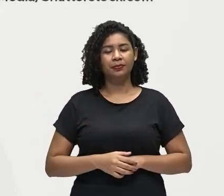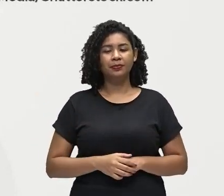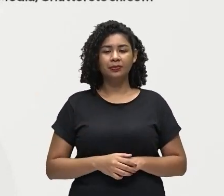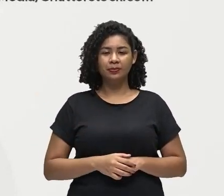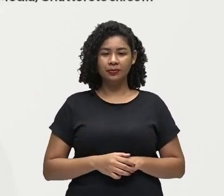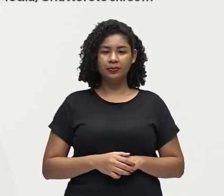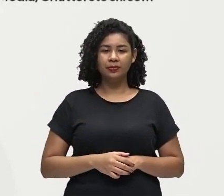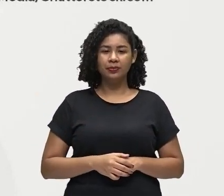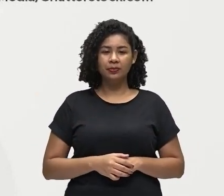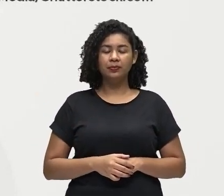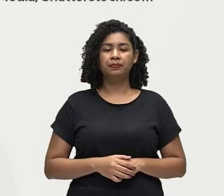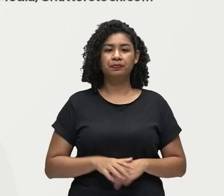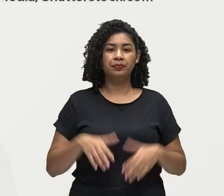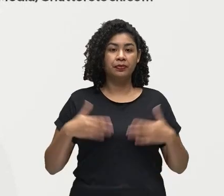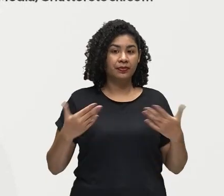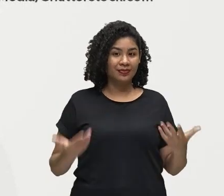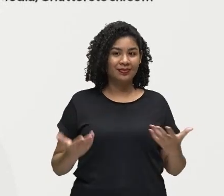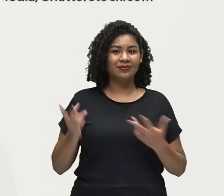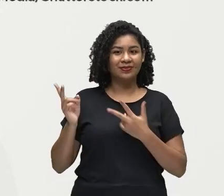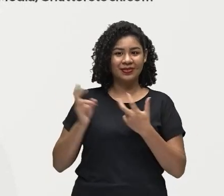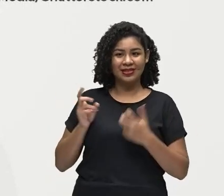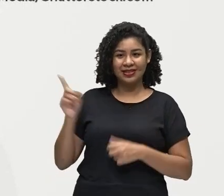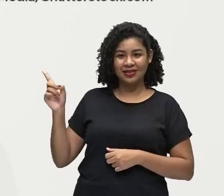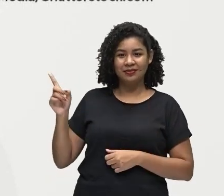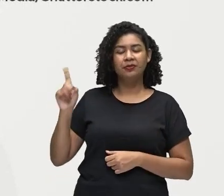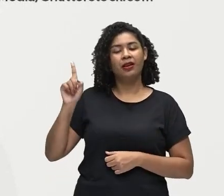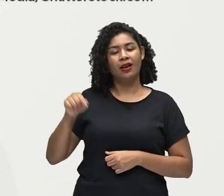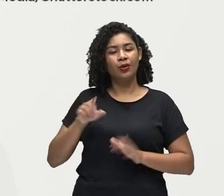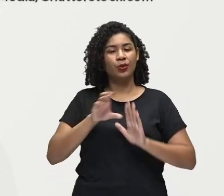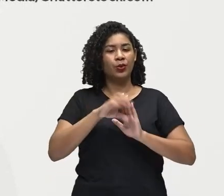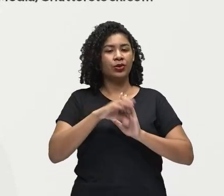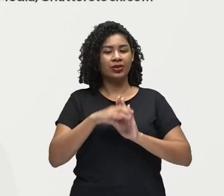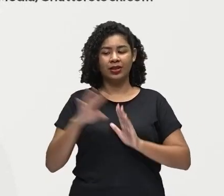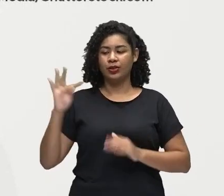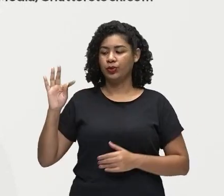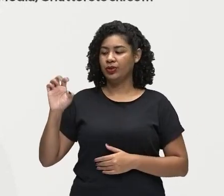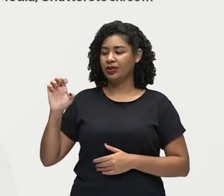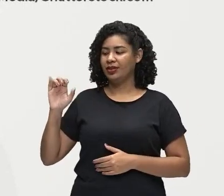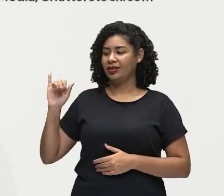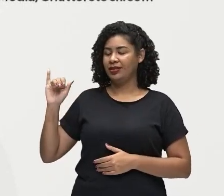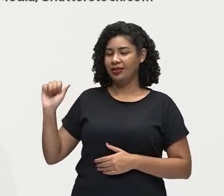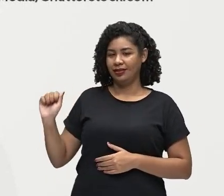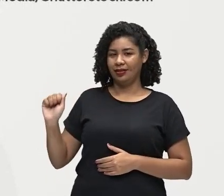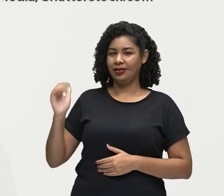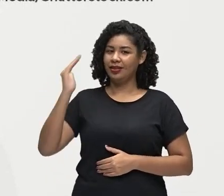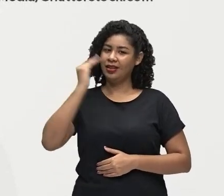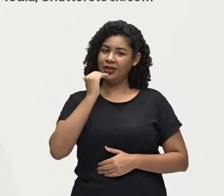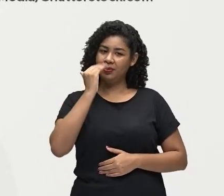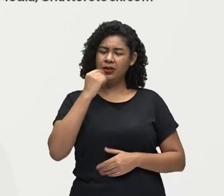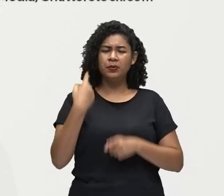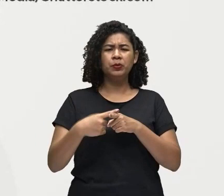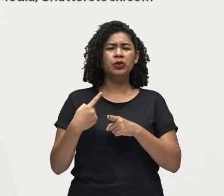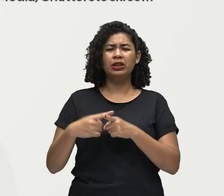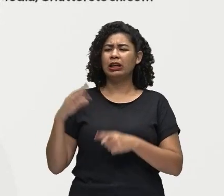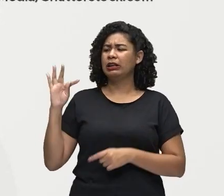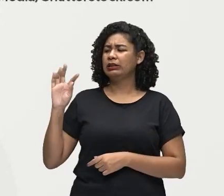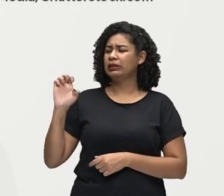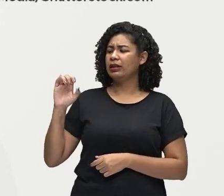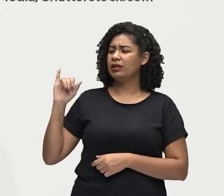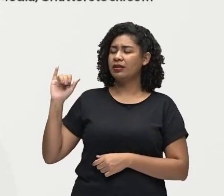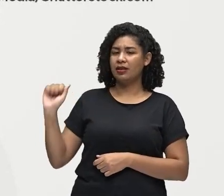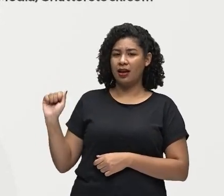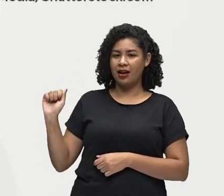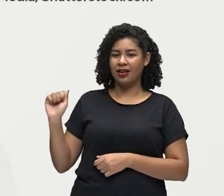mesmo tempo. E aí, então, a gente tem essa definição de teias alimentares. Por que teias alimentares? Porque,